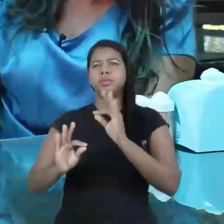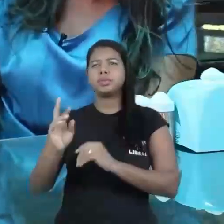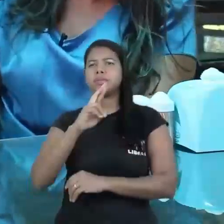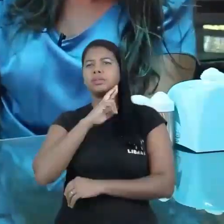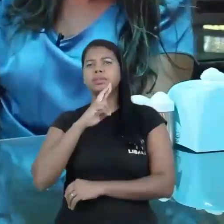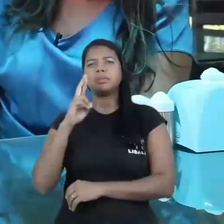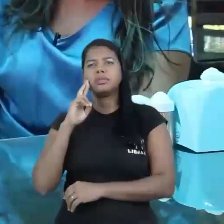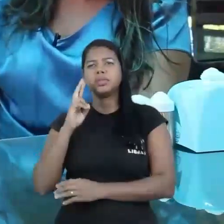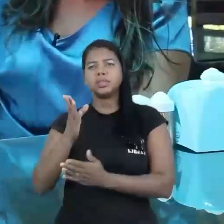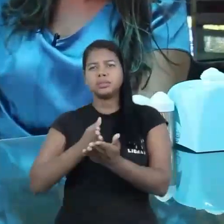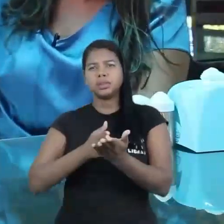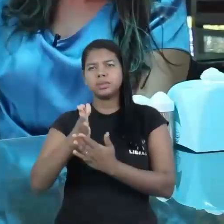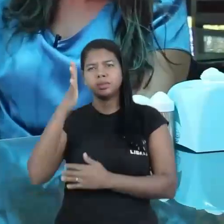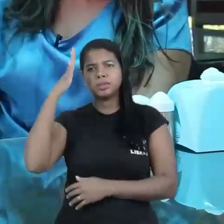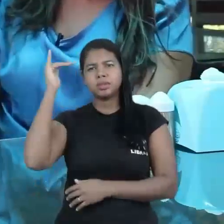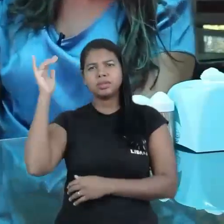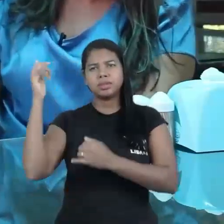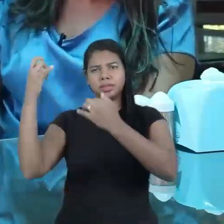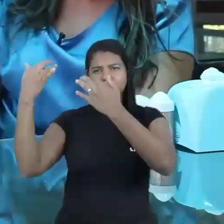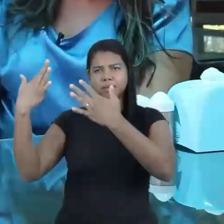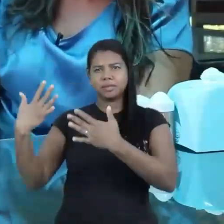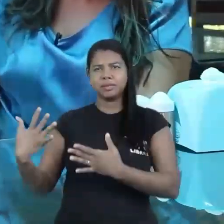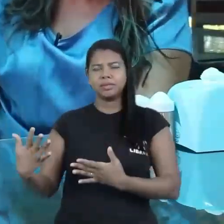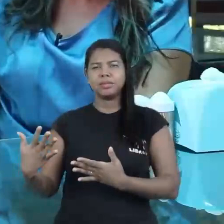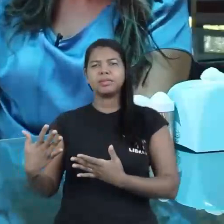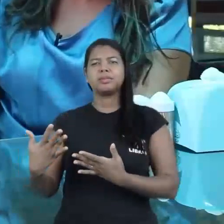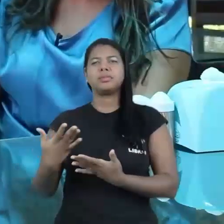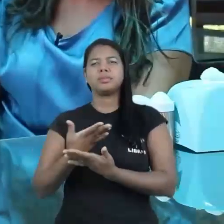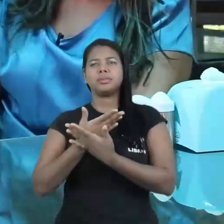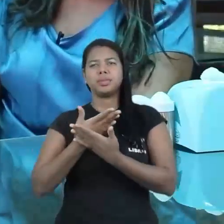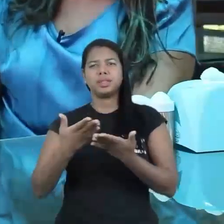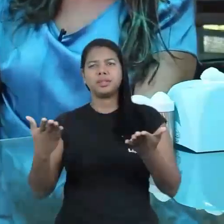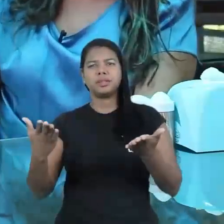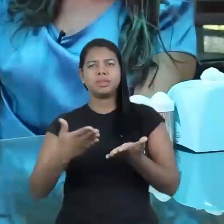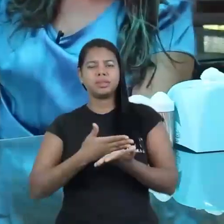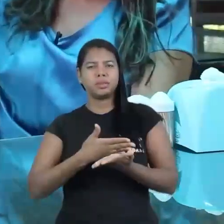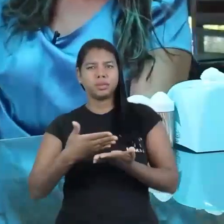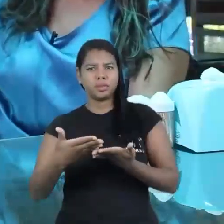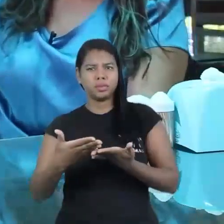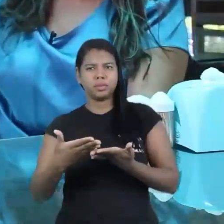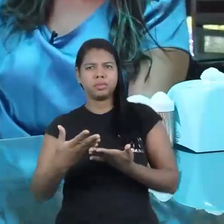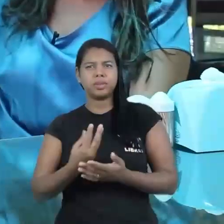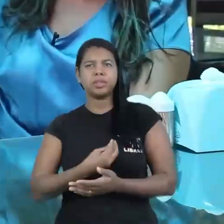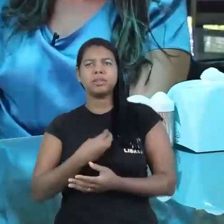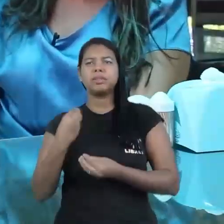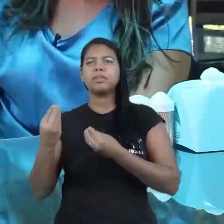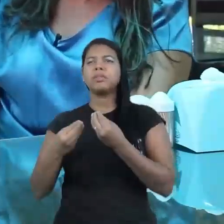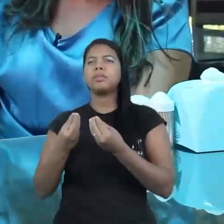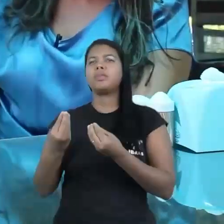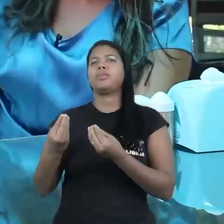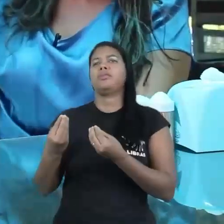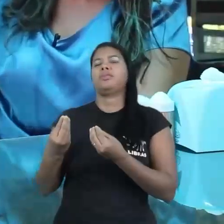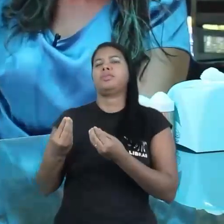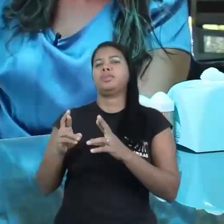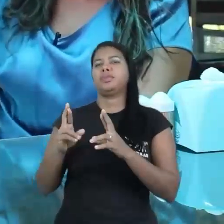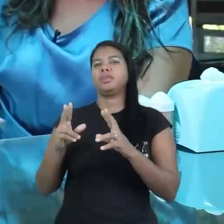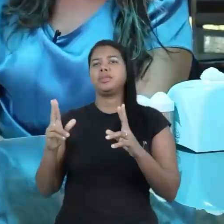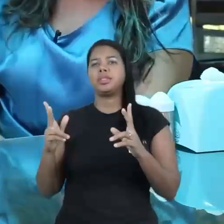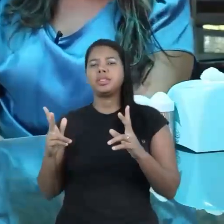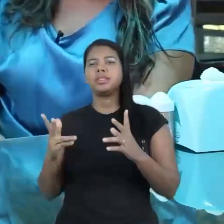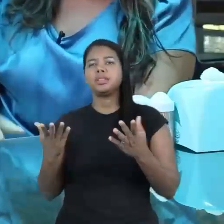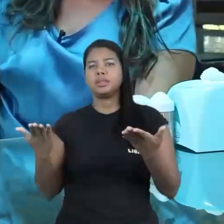de sucesso, né? Isso, Thiago? Aí conta um pouquinho aí dessa história, desse começo, né? E quais foram os seus diferenciais competitivos para hoje